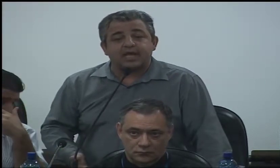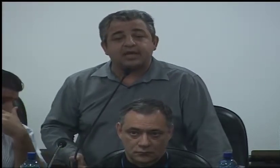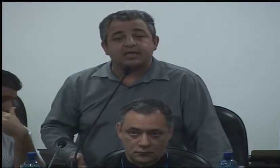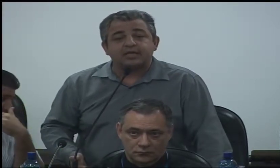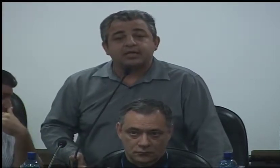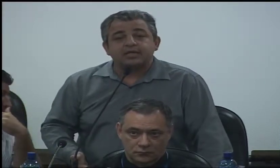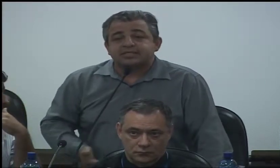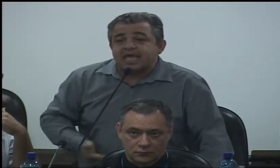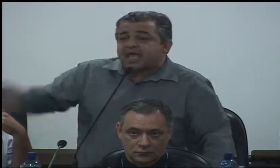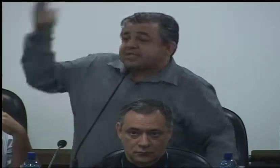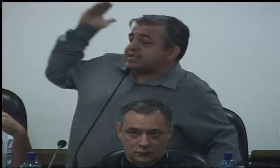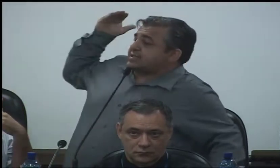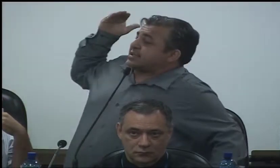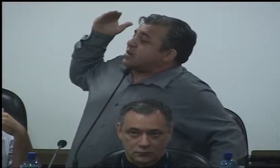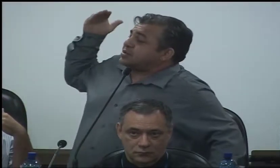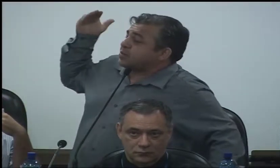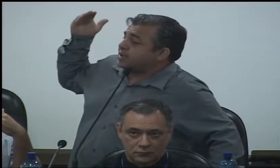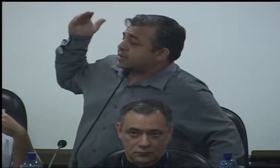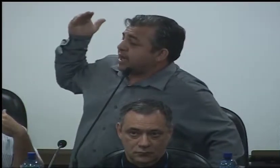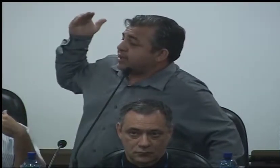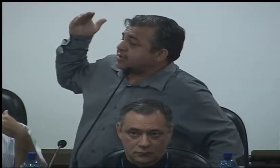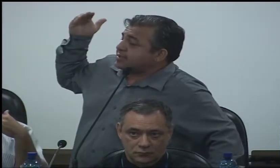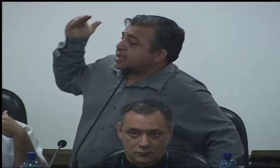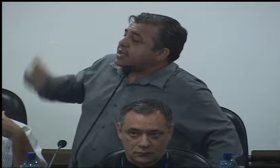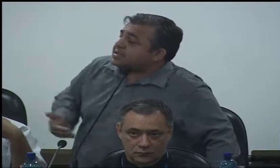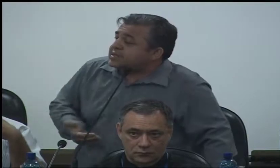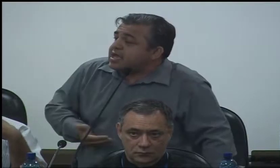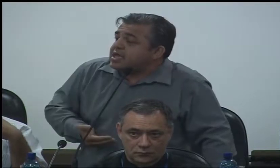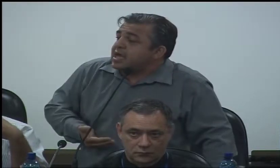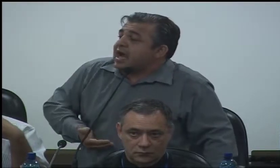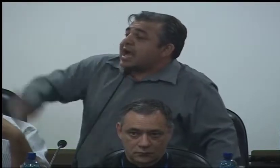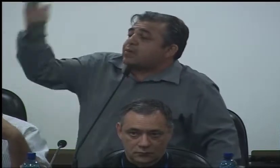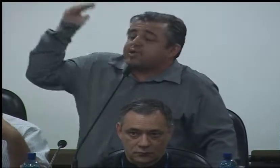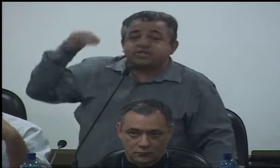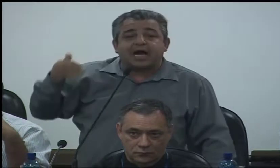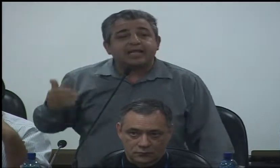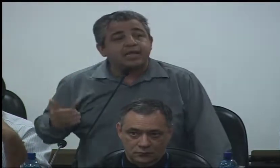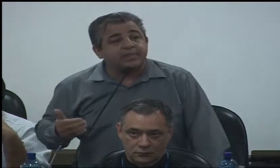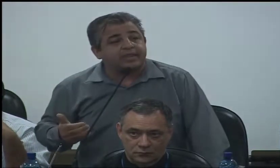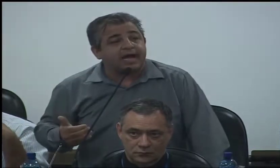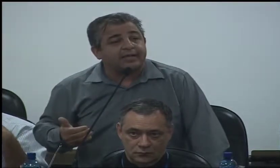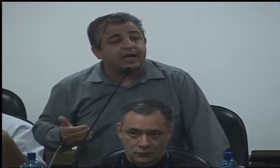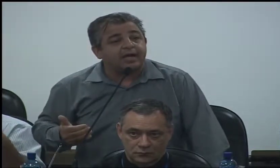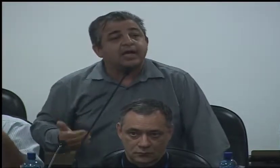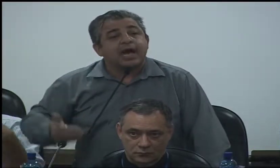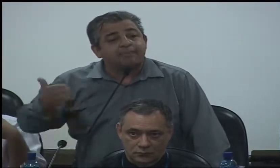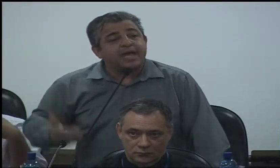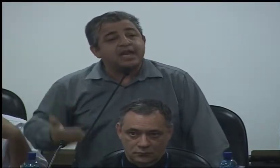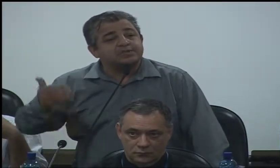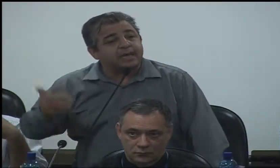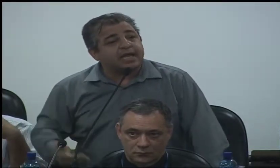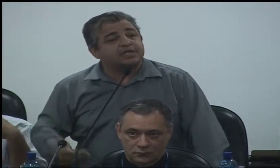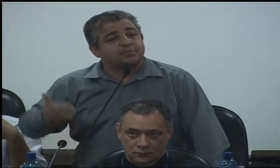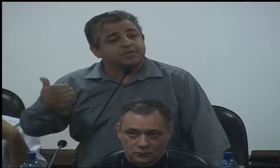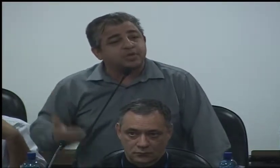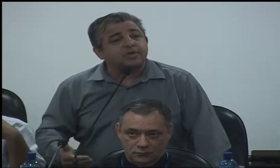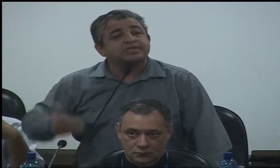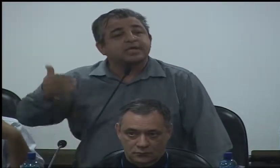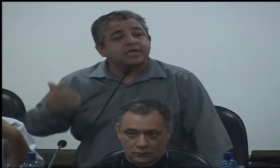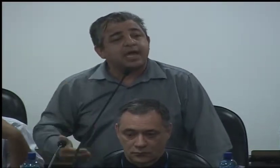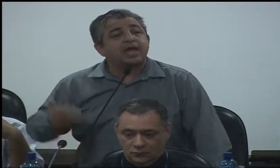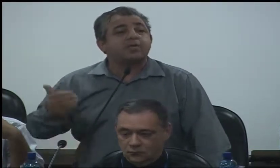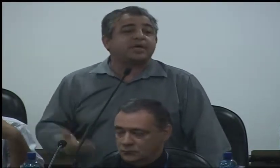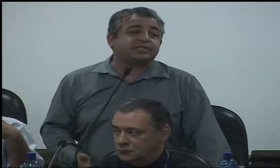devem ter, sem restrição de quantidades, e assim, a quantidade limitada, apenas para aquelas